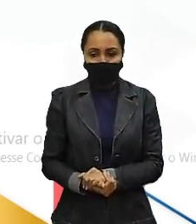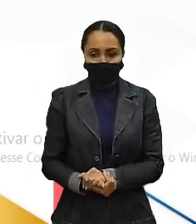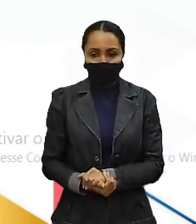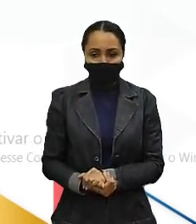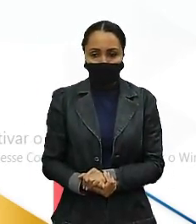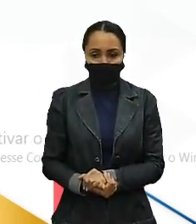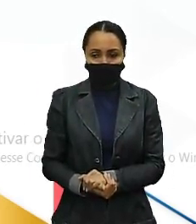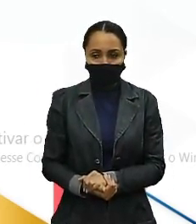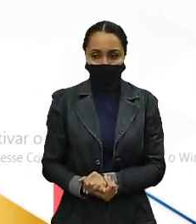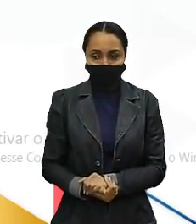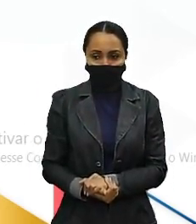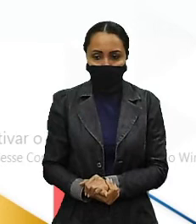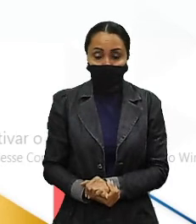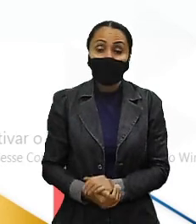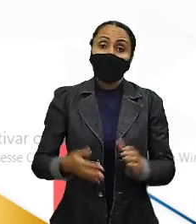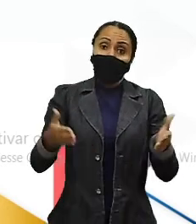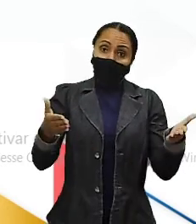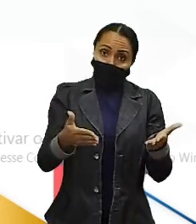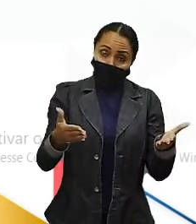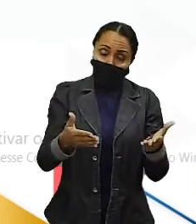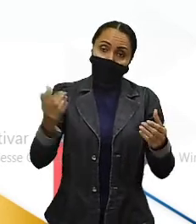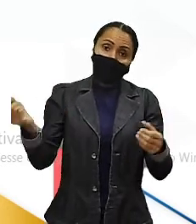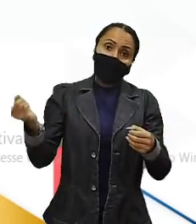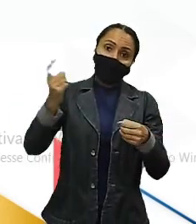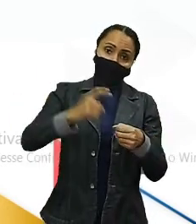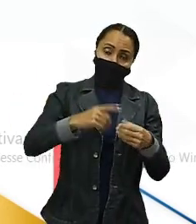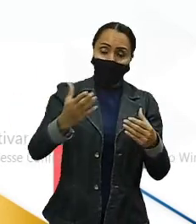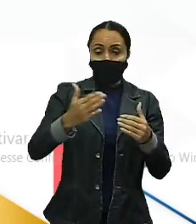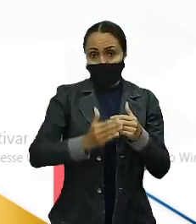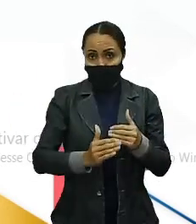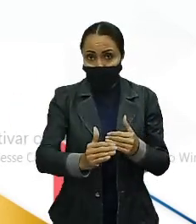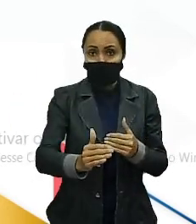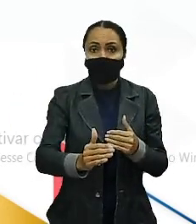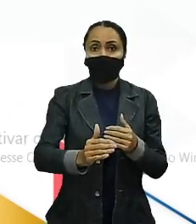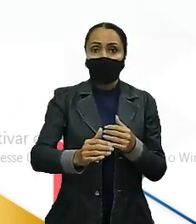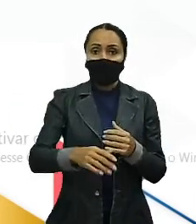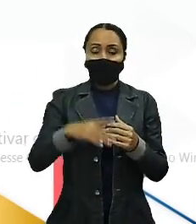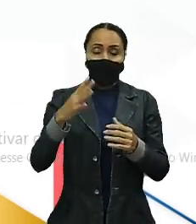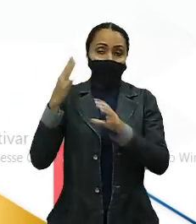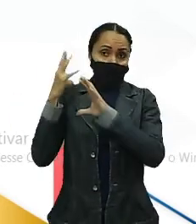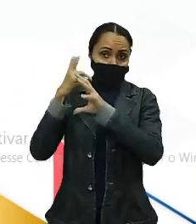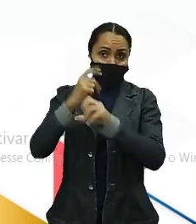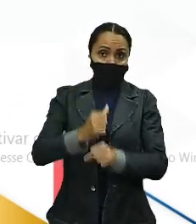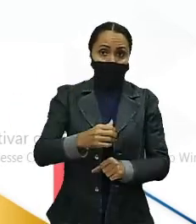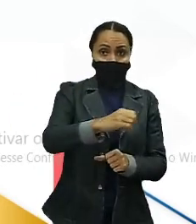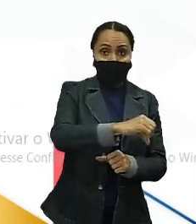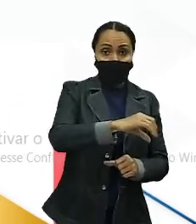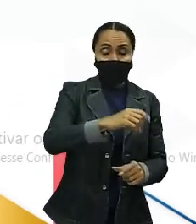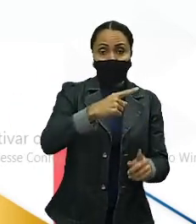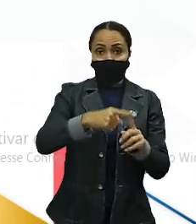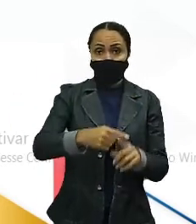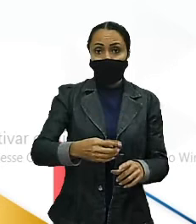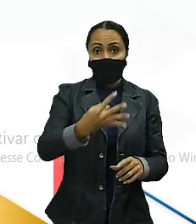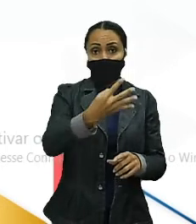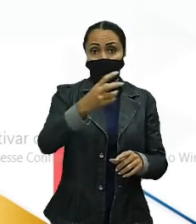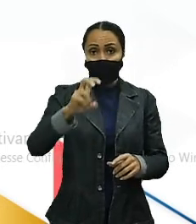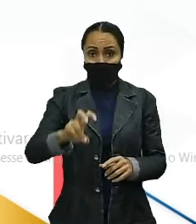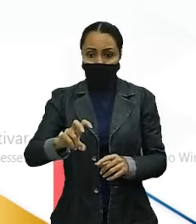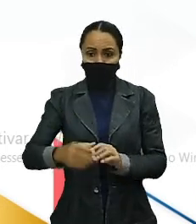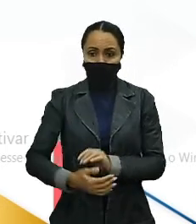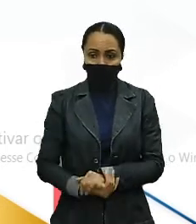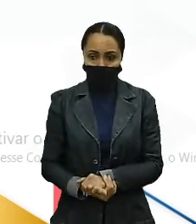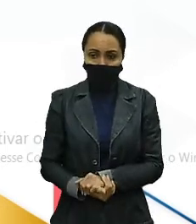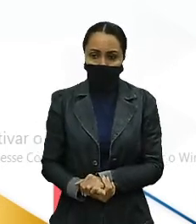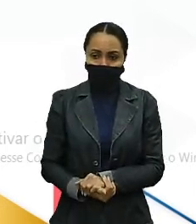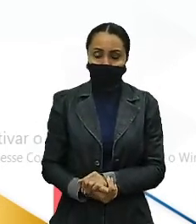mais 45. Aí agora ela voltou à posição inicial. Então eu vou somar 90 mais 45, 135